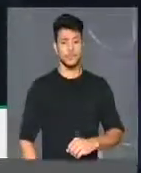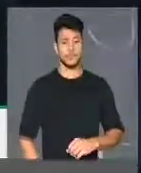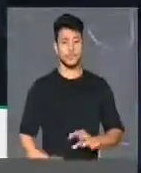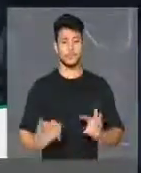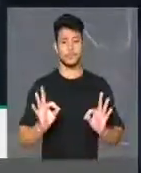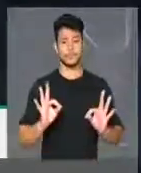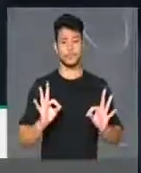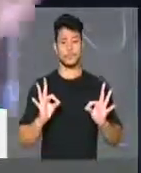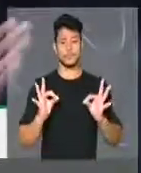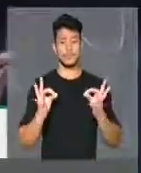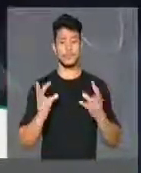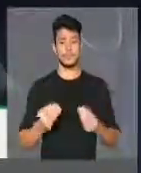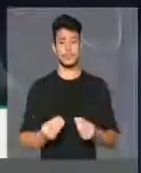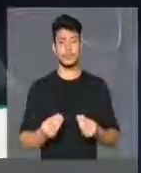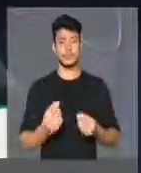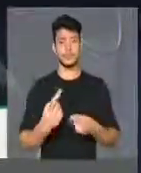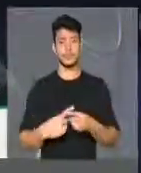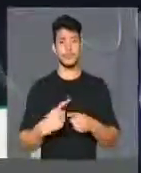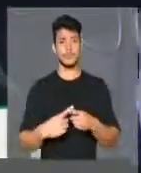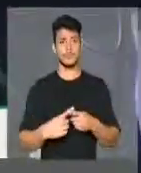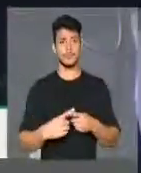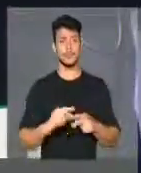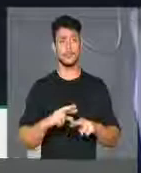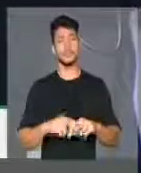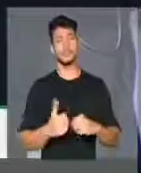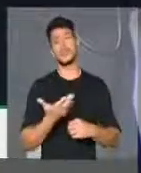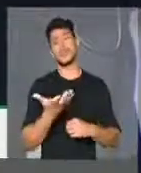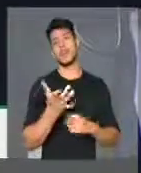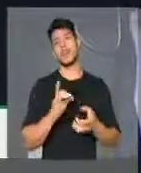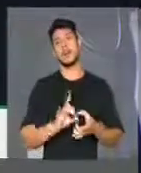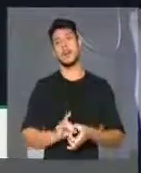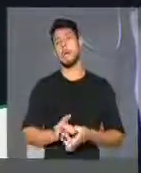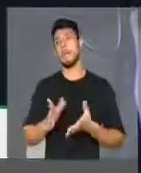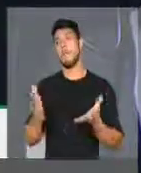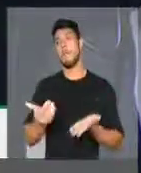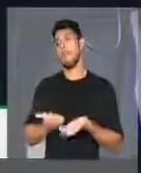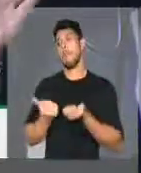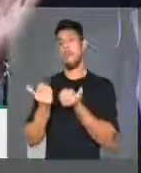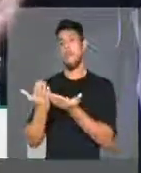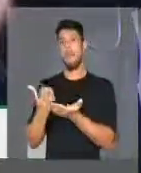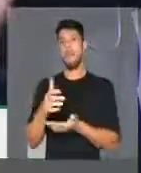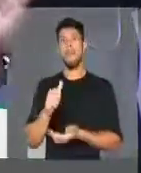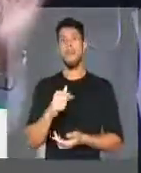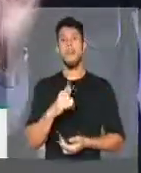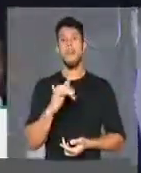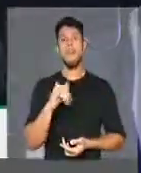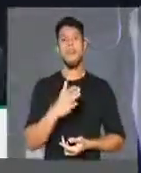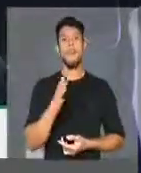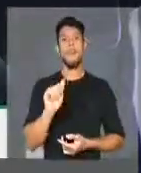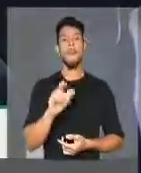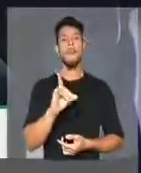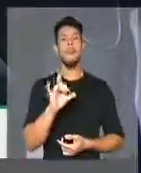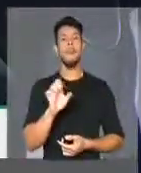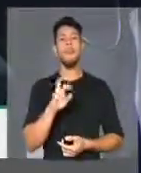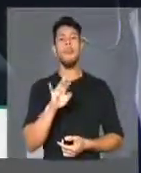Tudo para dar satisfação às agências de risco, ao chamado